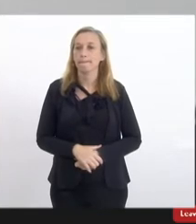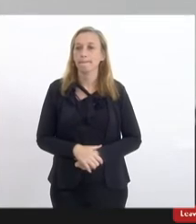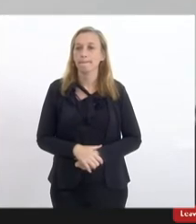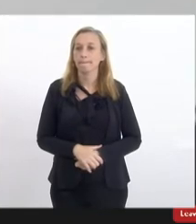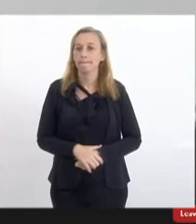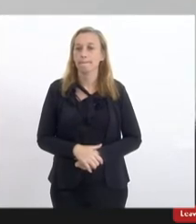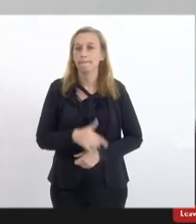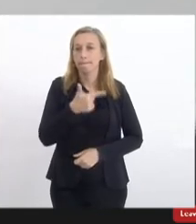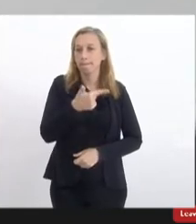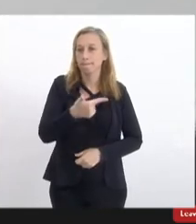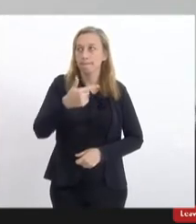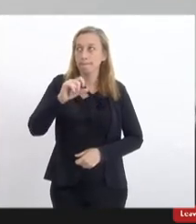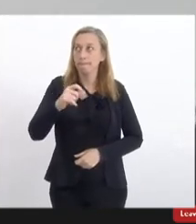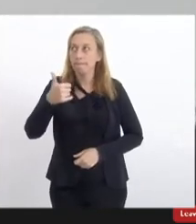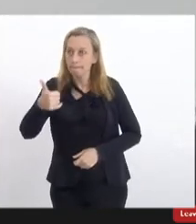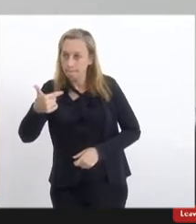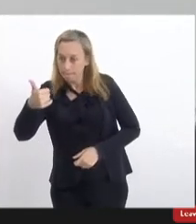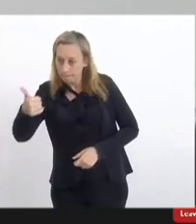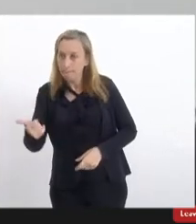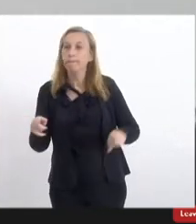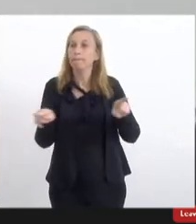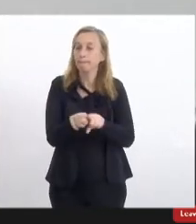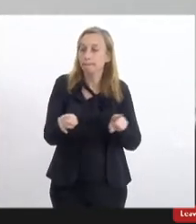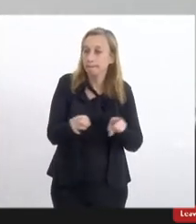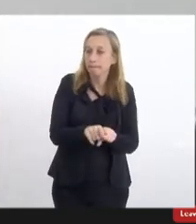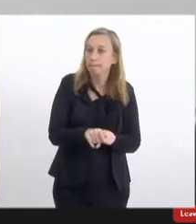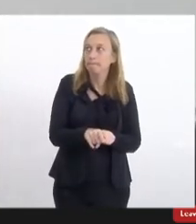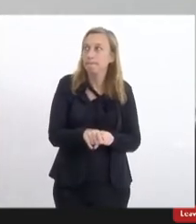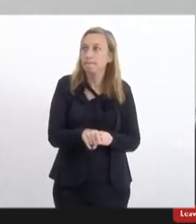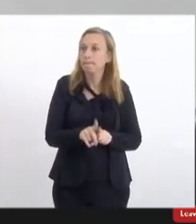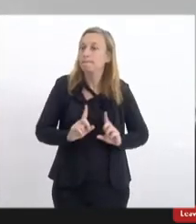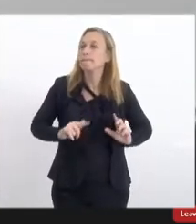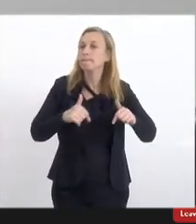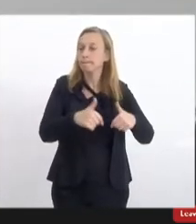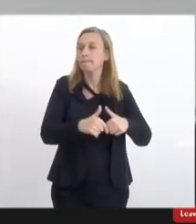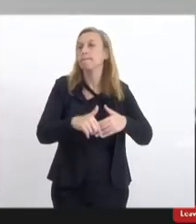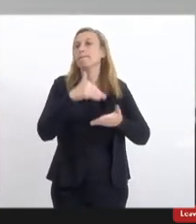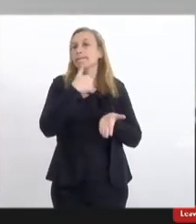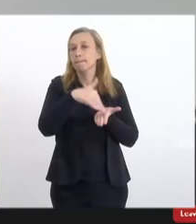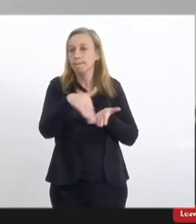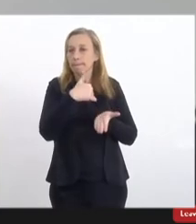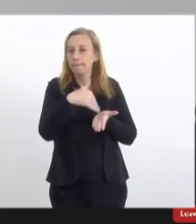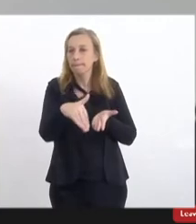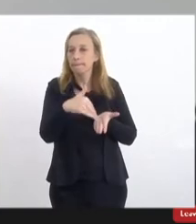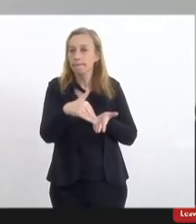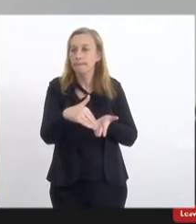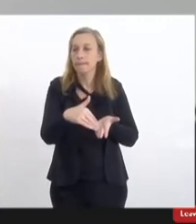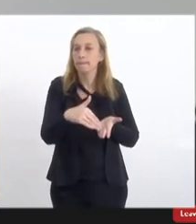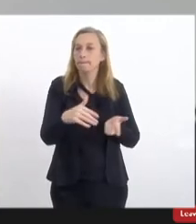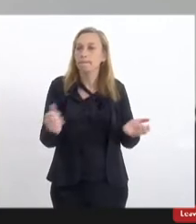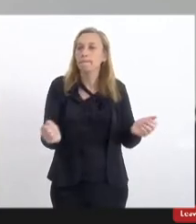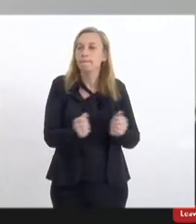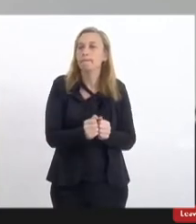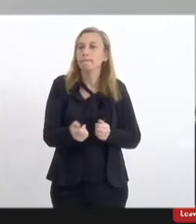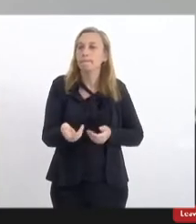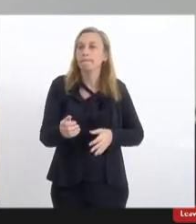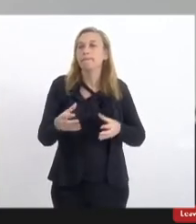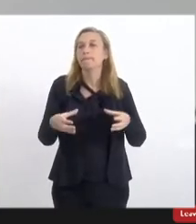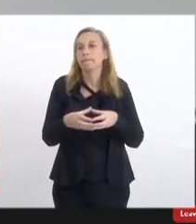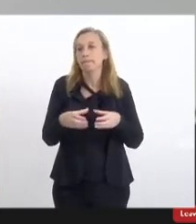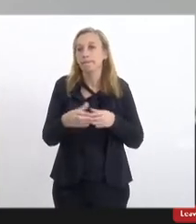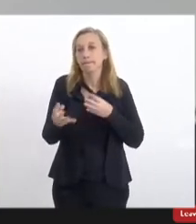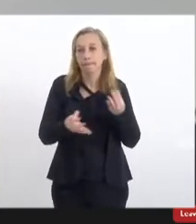Em 2021 também foi uma atuação da Secretaria a gente atuar junto às comunidades